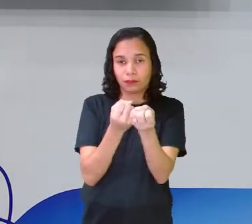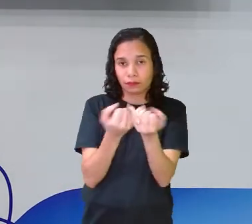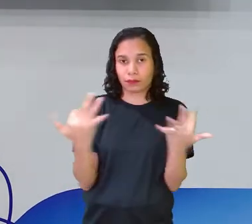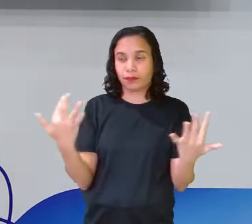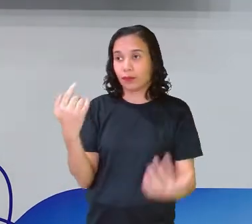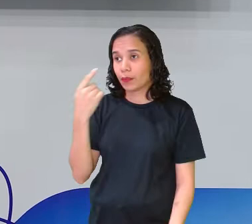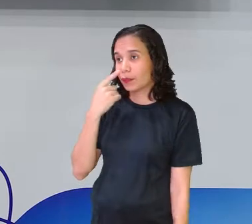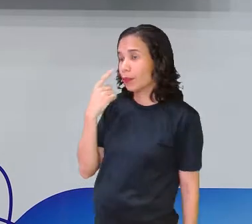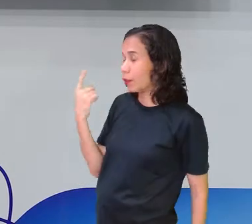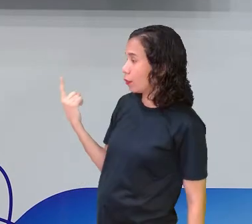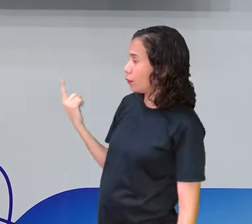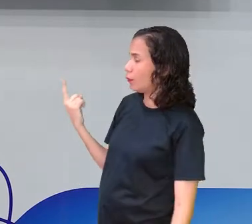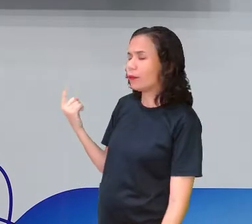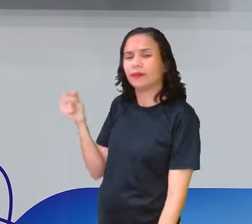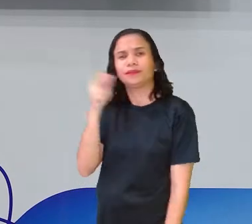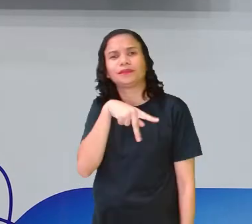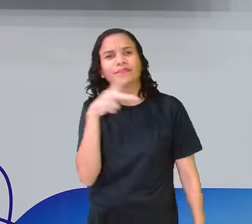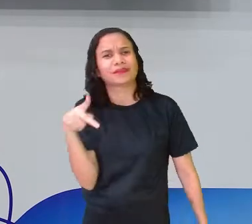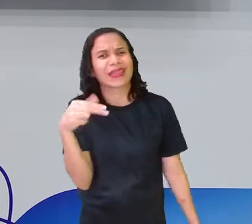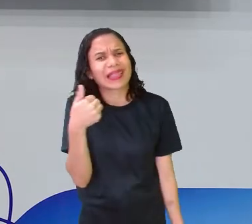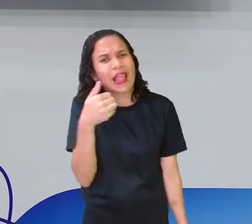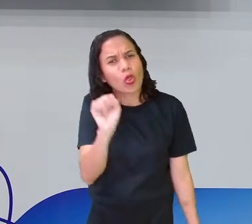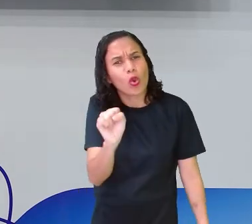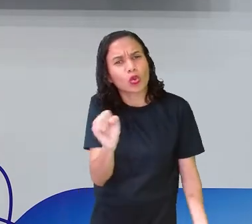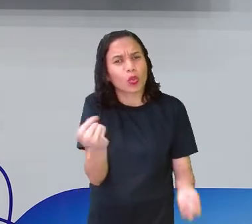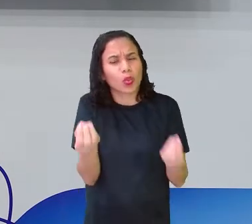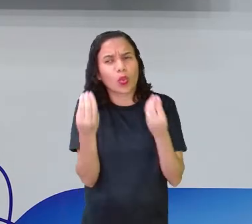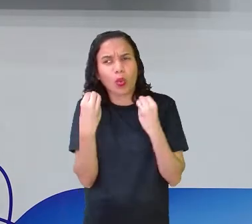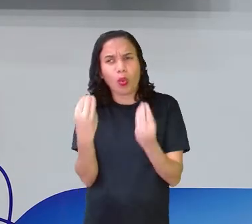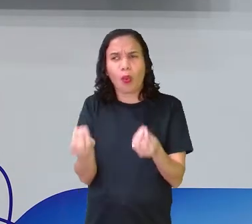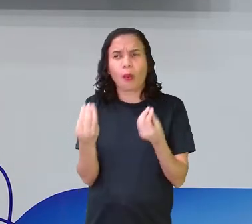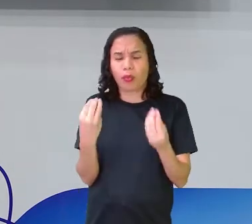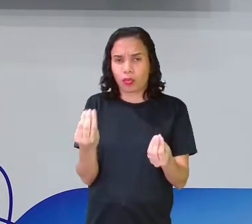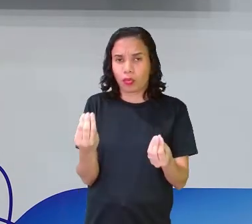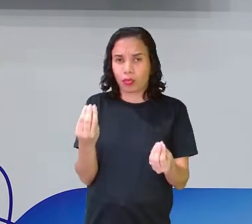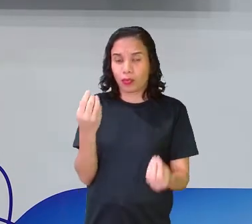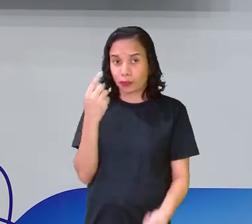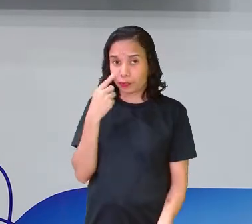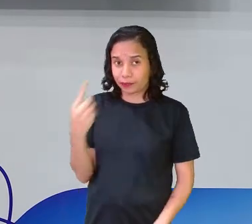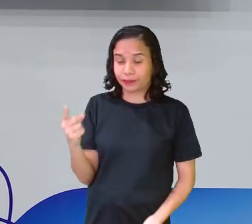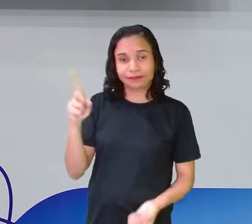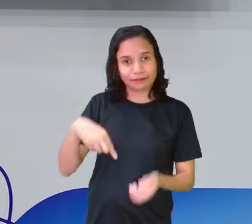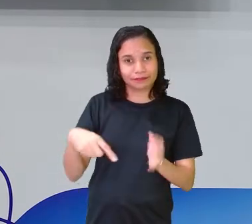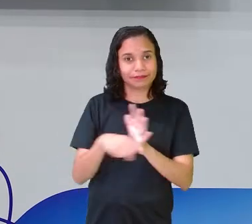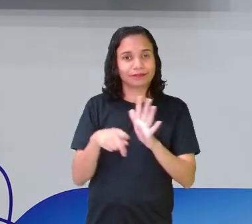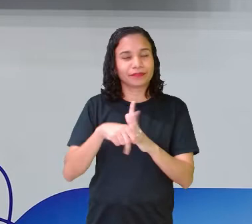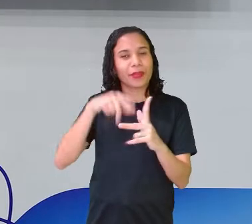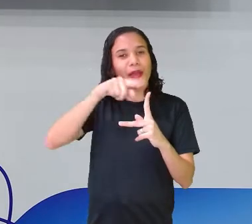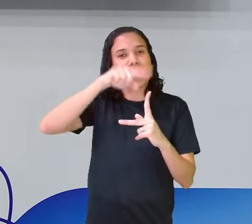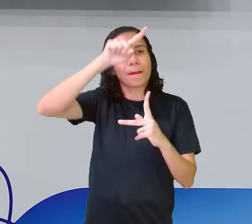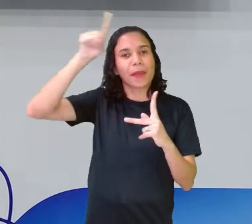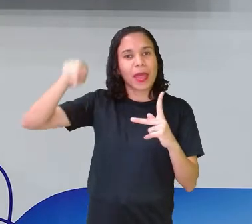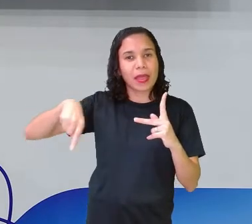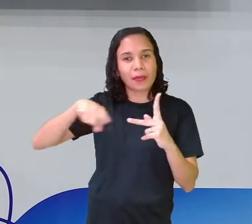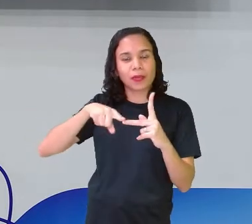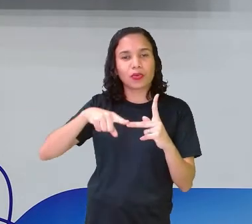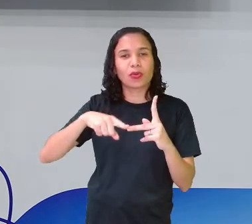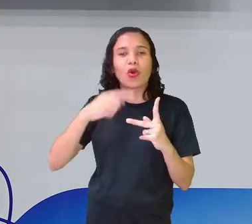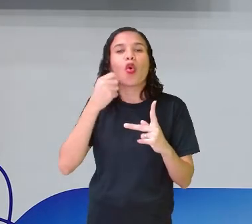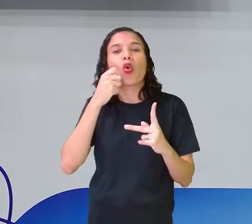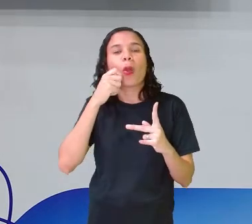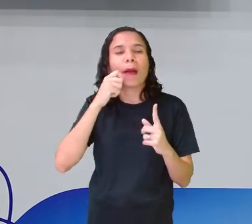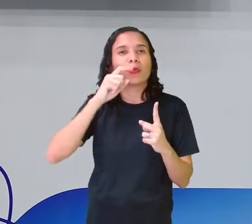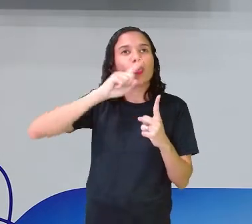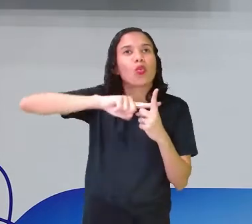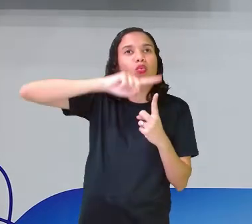representações. Olha esse daqui, professora, 18, como é que pode? Não é perímetro? Você vai passando o lápisinho em